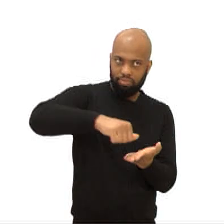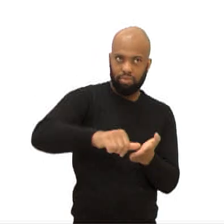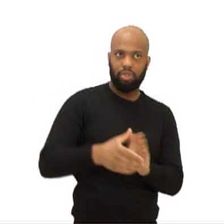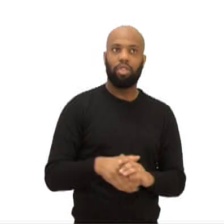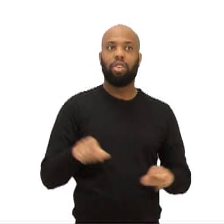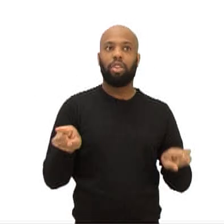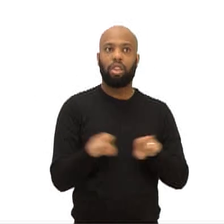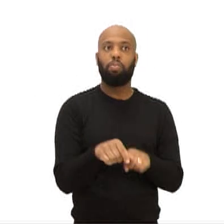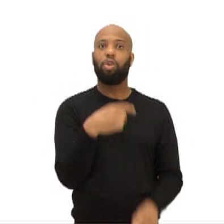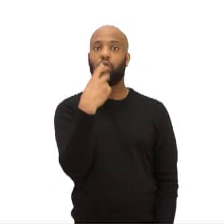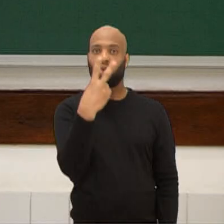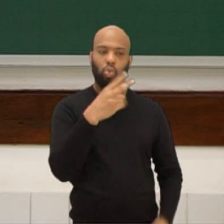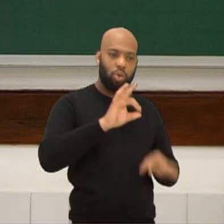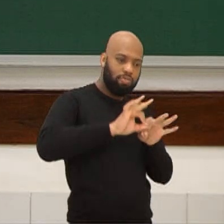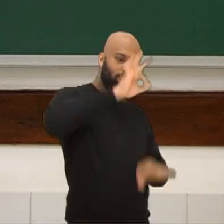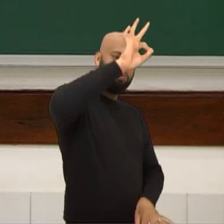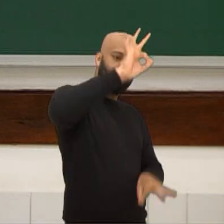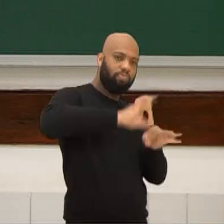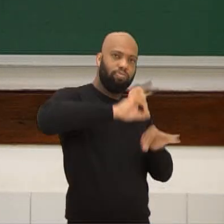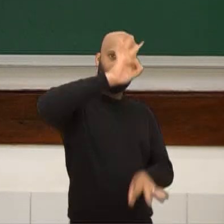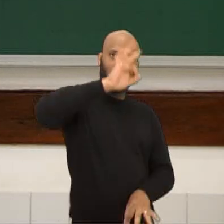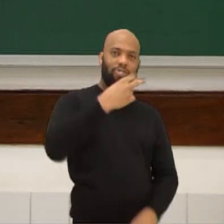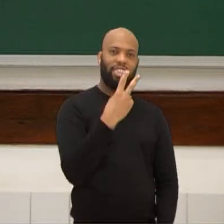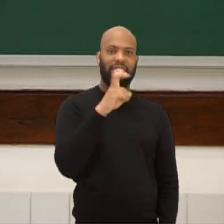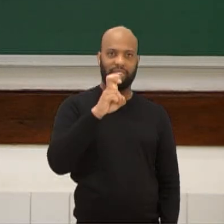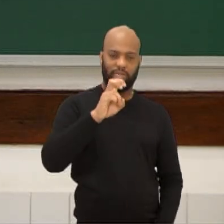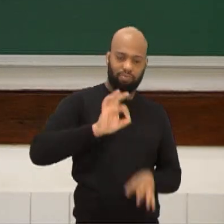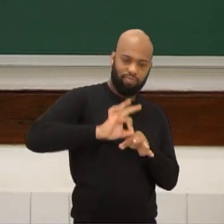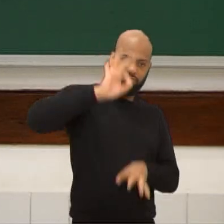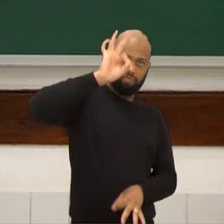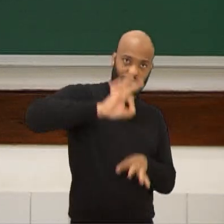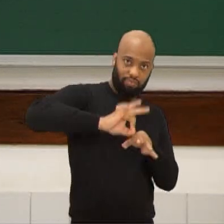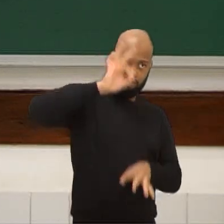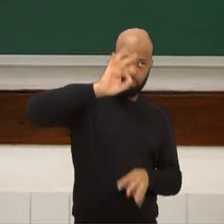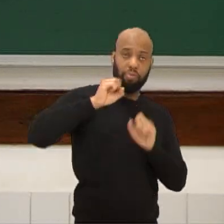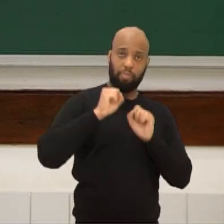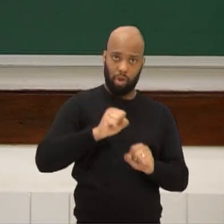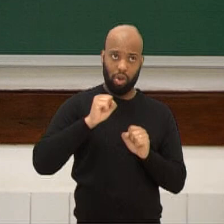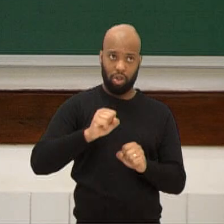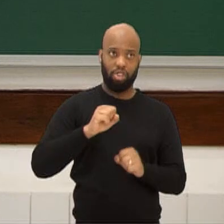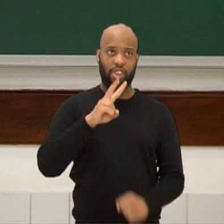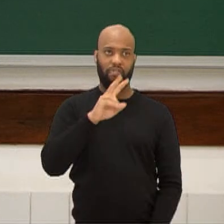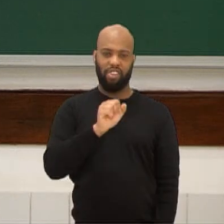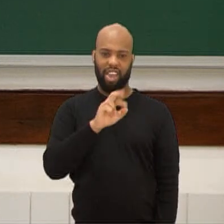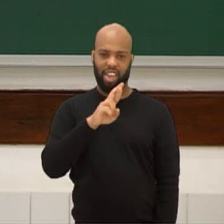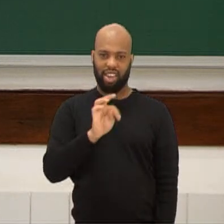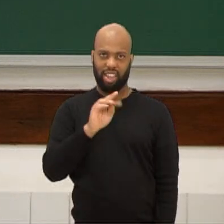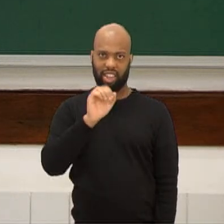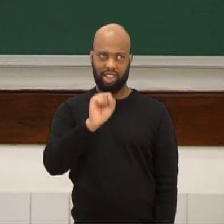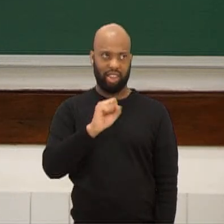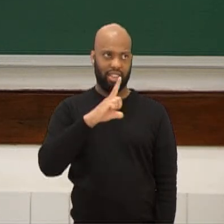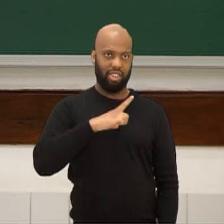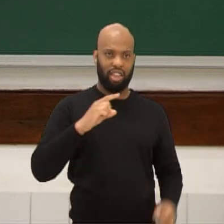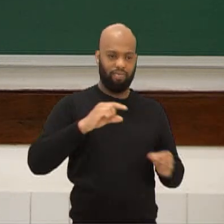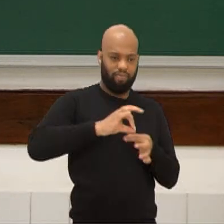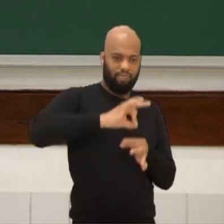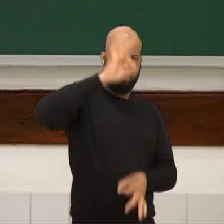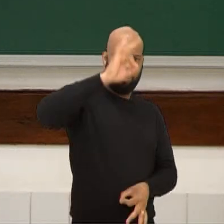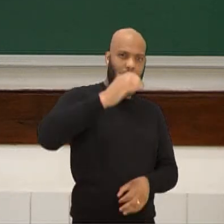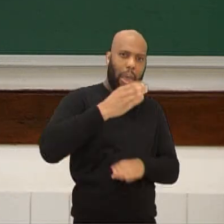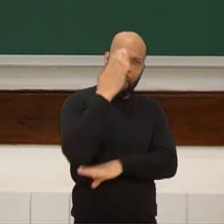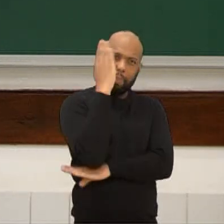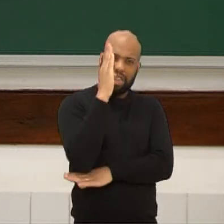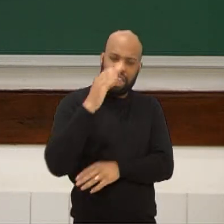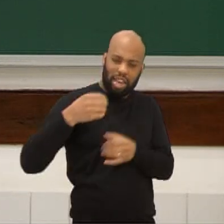E duas varetas de 25 centímetros. 25 centímetros é a base, mas pode ser um pouquinho maior, um pouquinho menor. Ela não pode ser muito curtinha, né? Senão você não vai